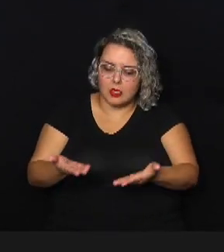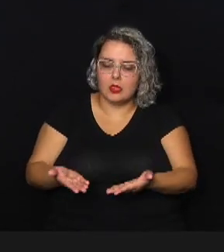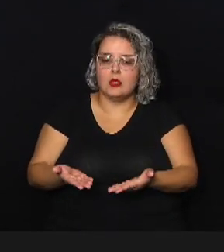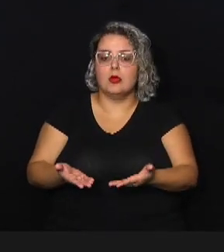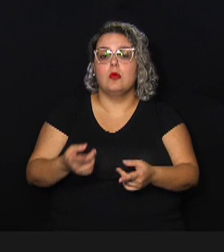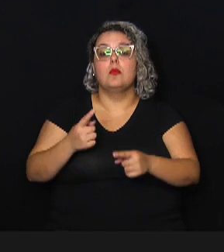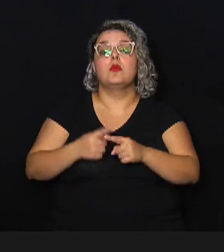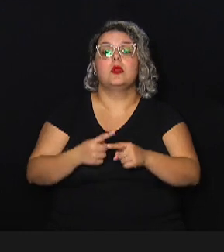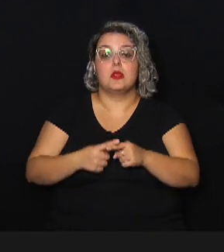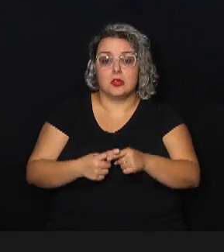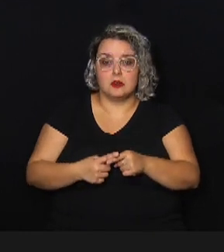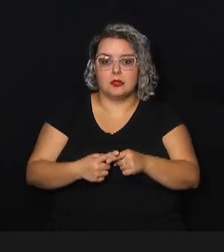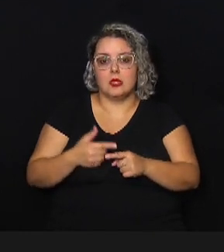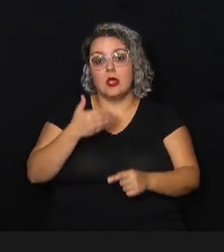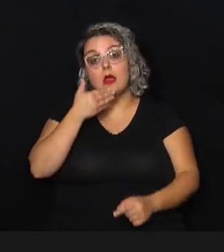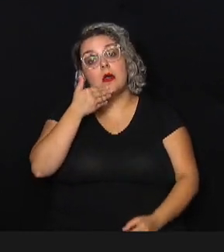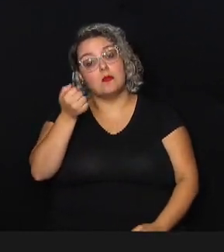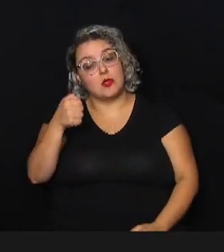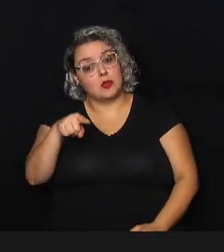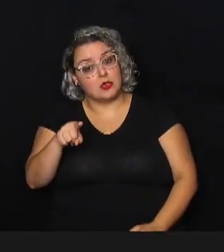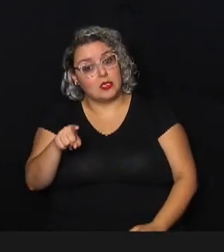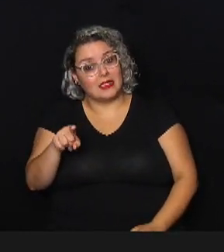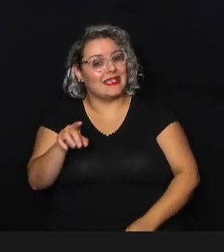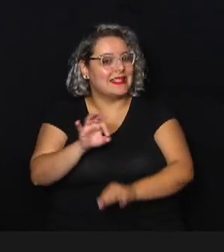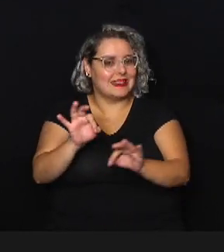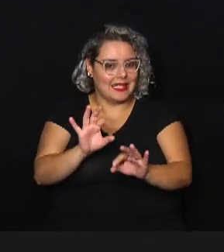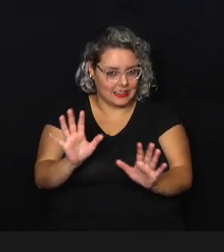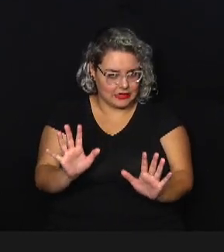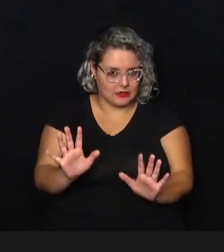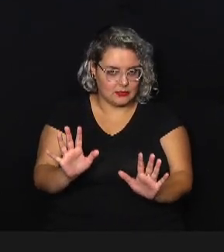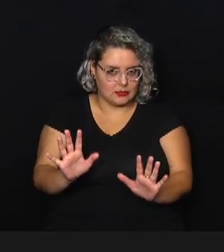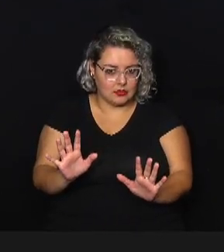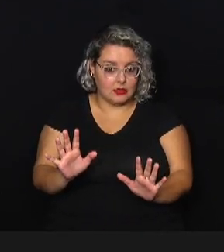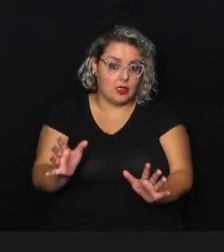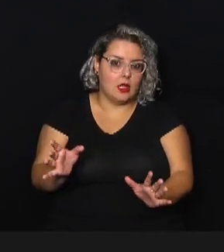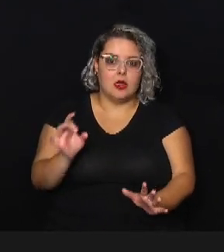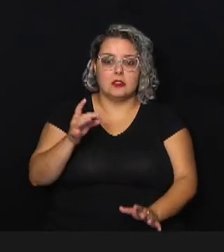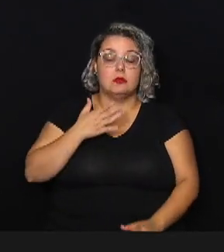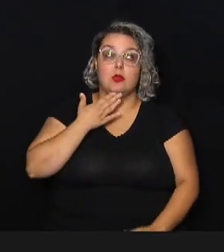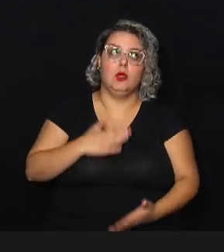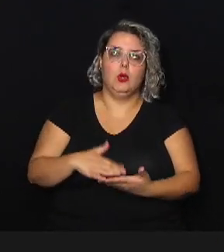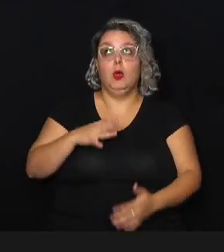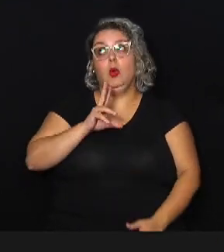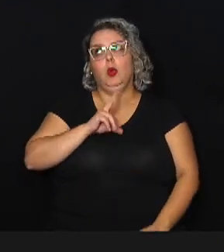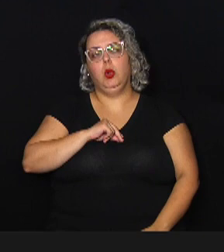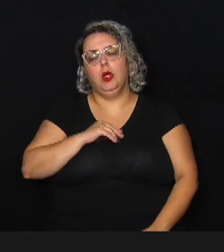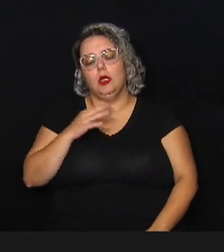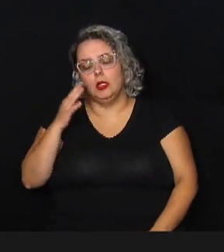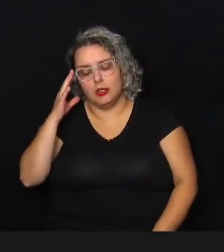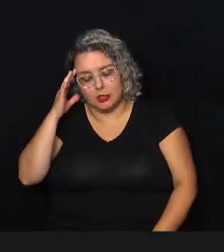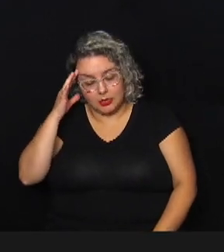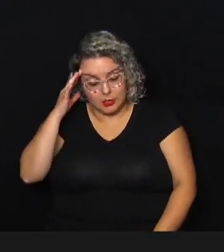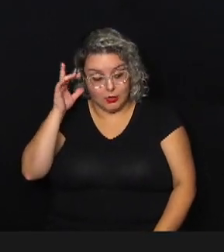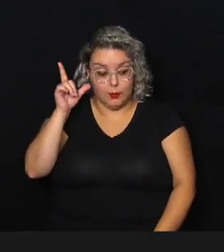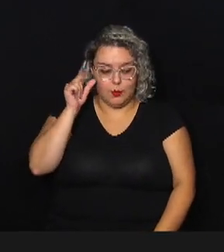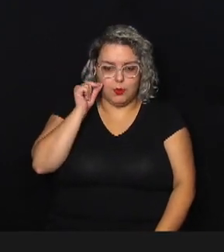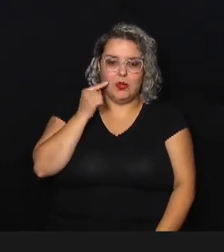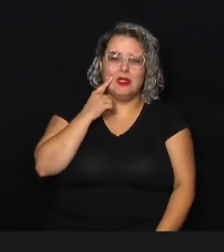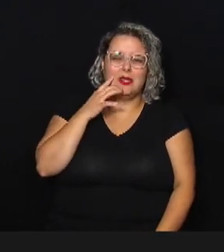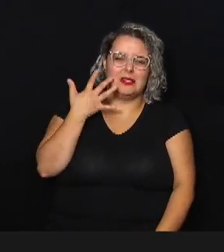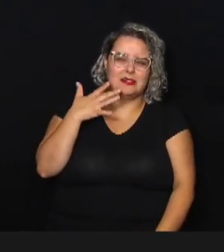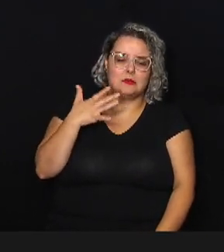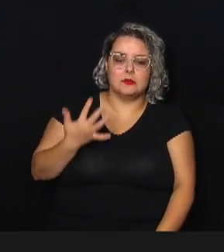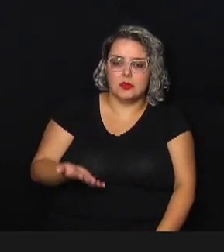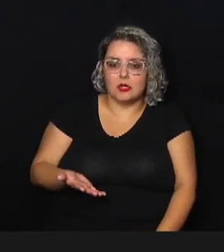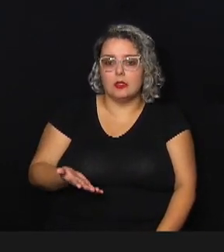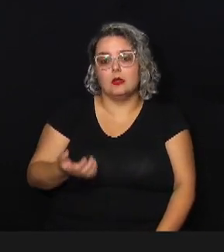Porque é melhor você ir e não ser nada, né? Fala, era só um susto mesmo, estava com a gengiva machucada e sangrou, ou